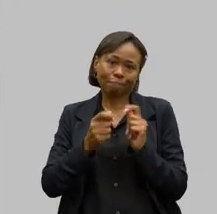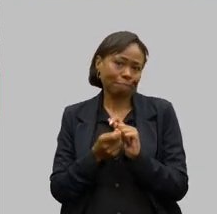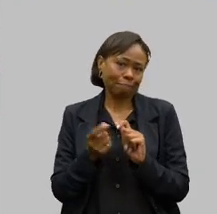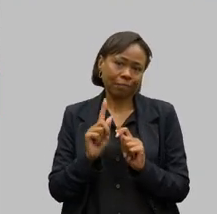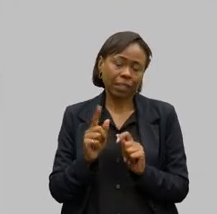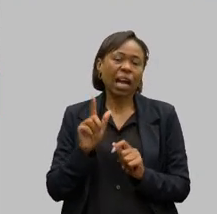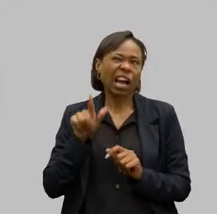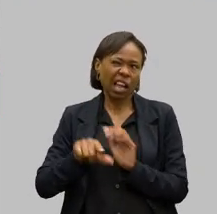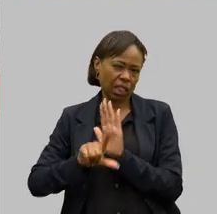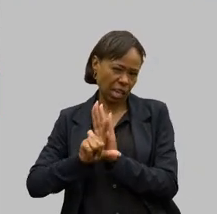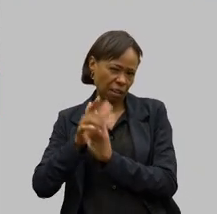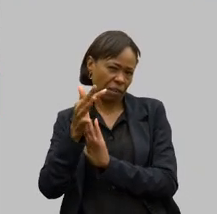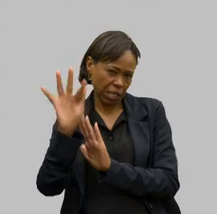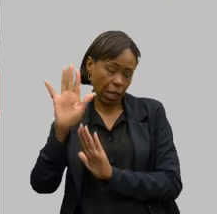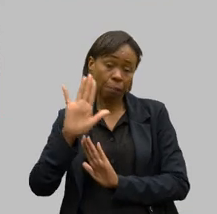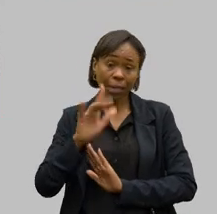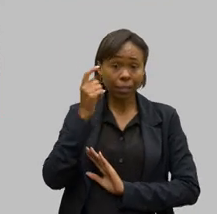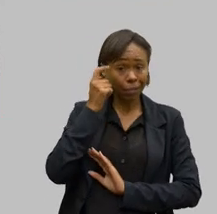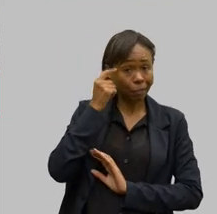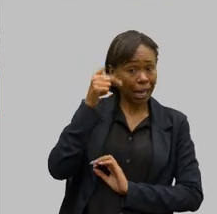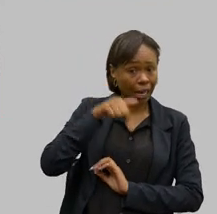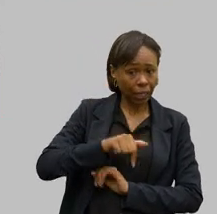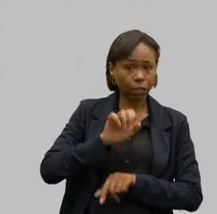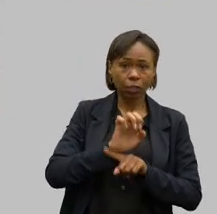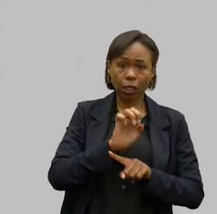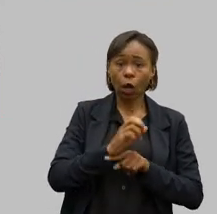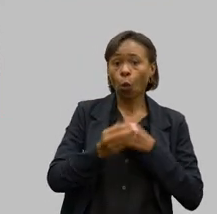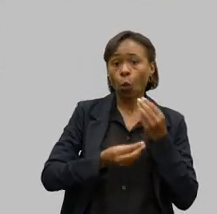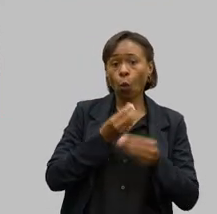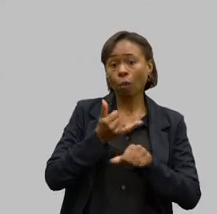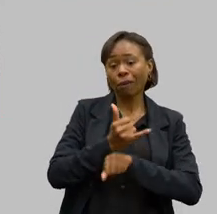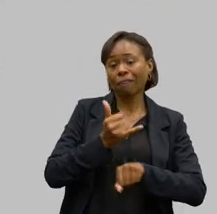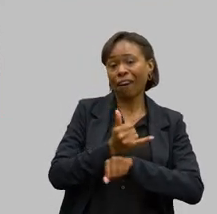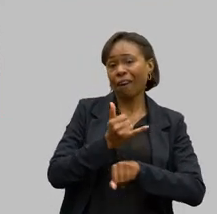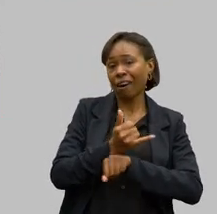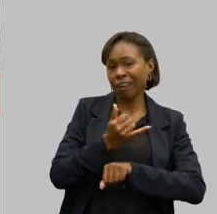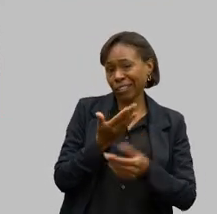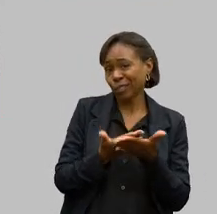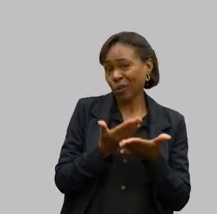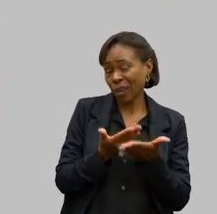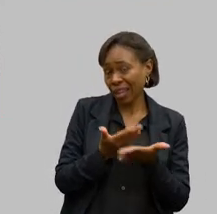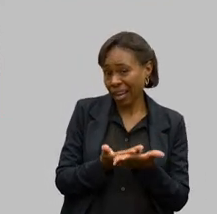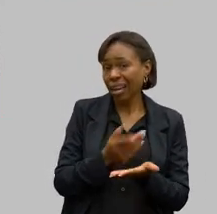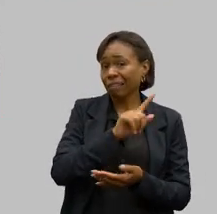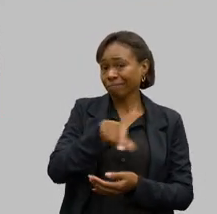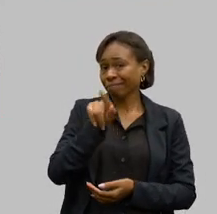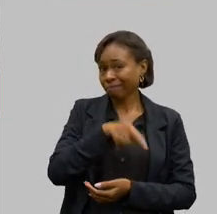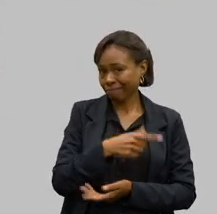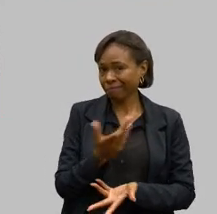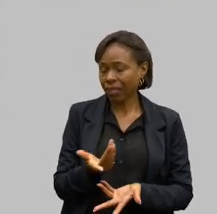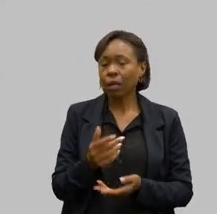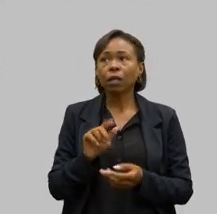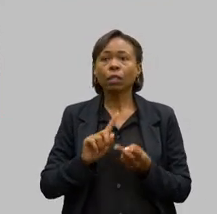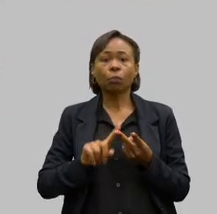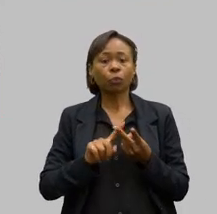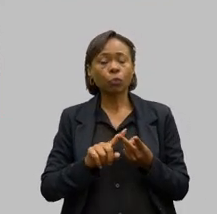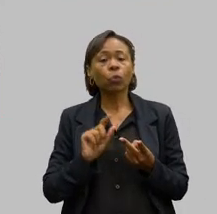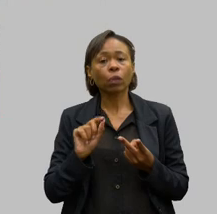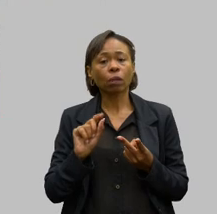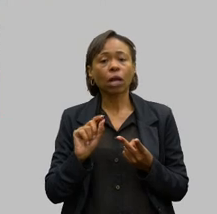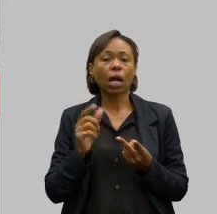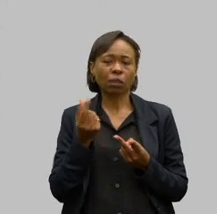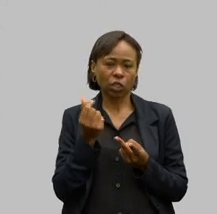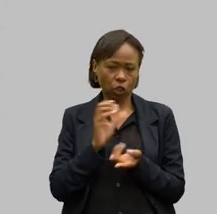pensar a nível estadual como combater a evasão escolar. Outro ponto é que foi falado aqui dos investimentos para o próximo ano, para o próximo